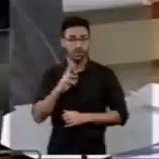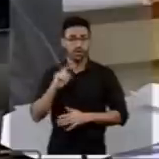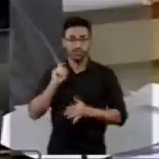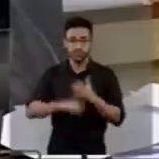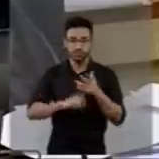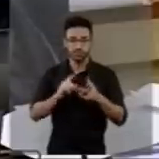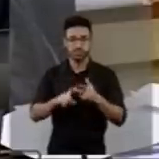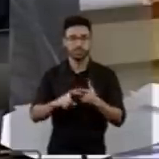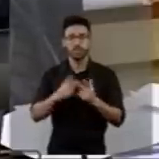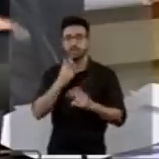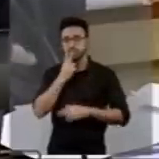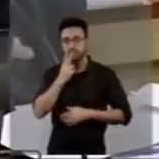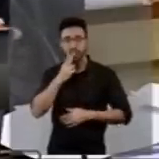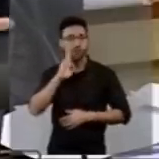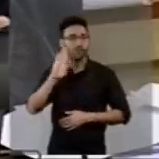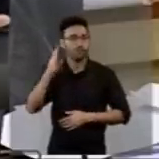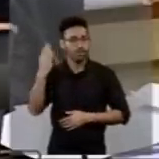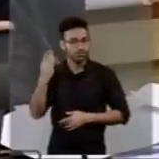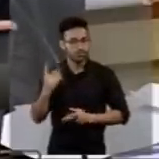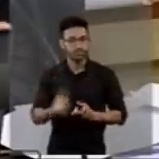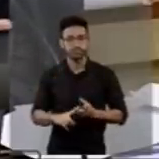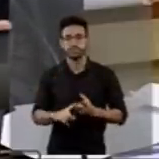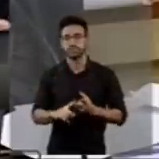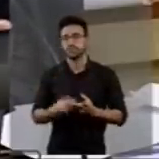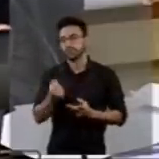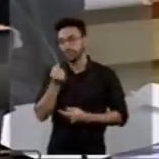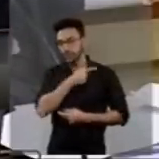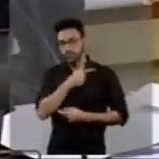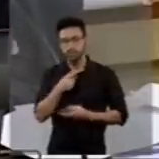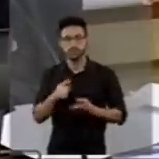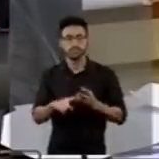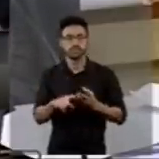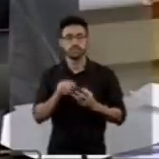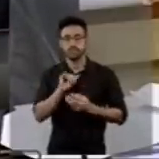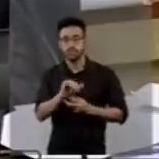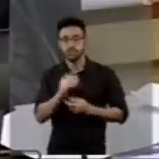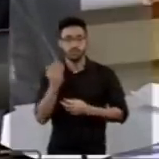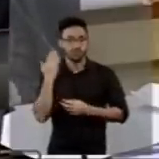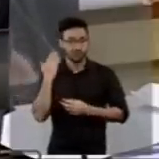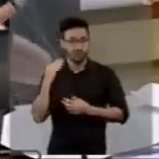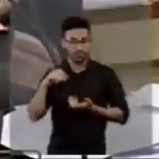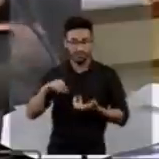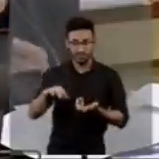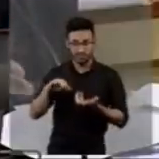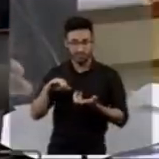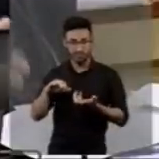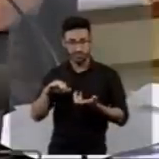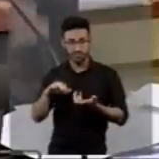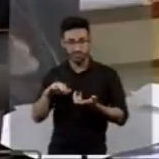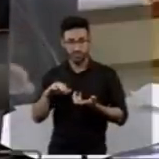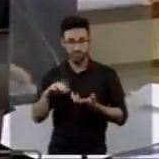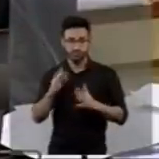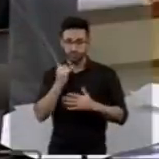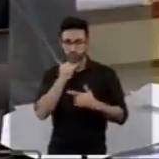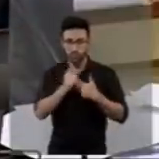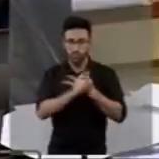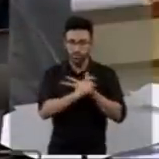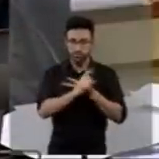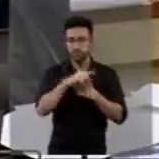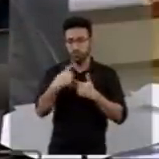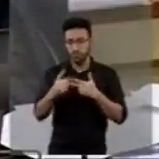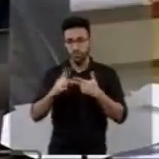cigarros falsificados, e se o legislador entendeu, aqui o executivo, depois o